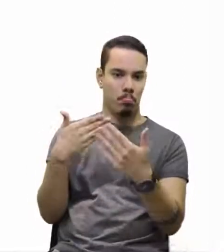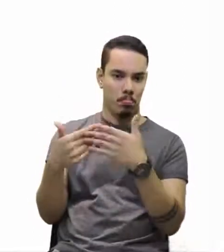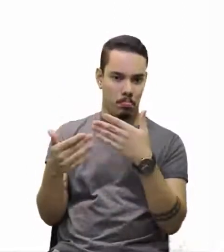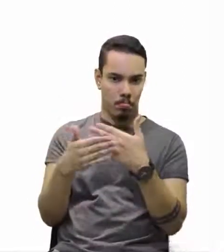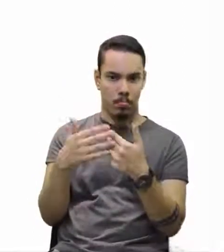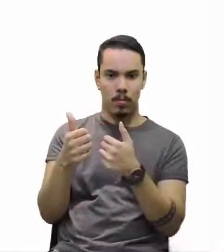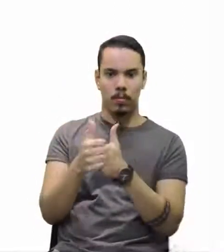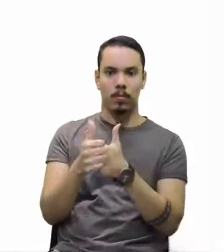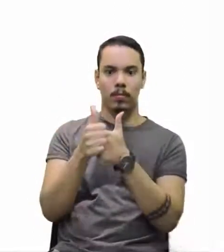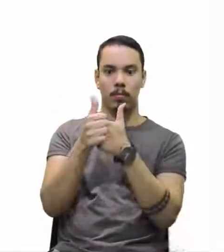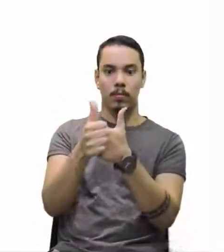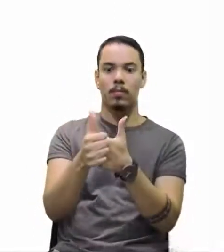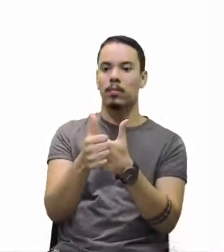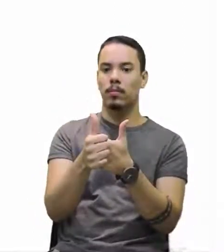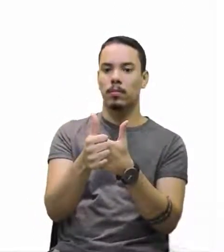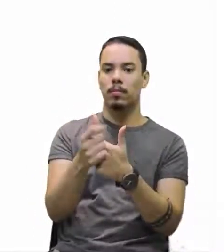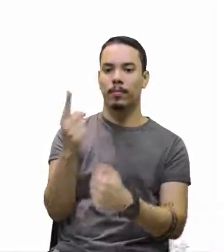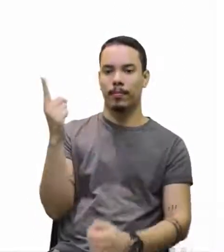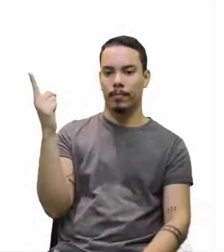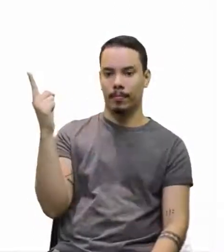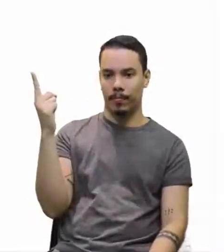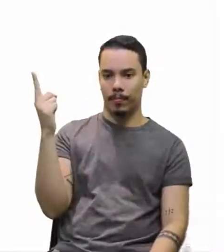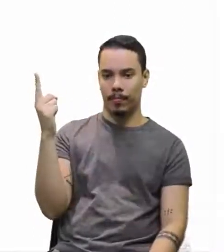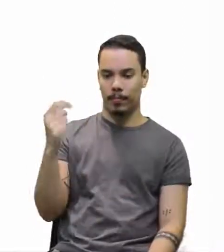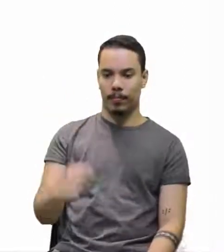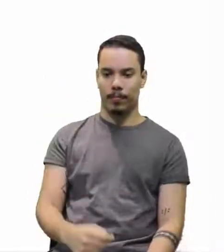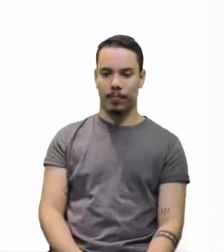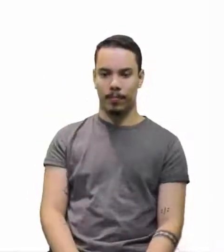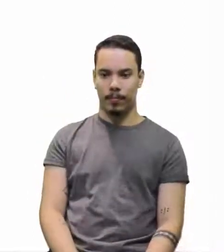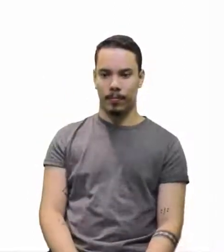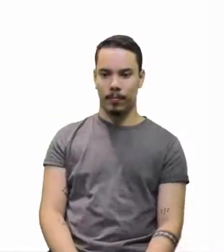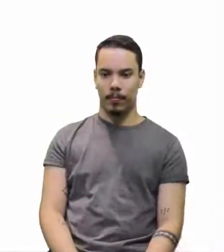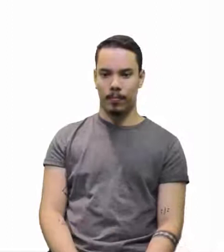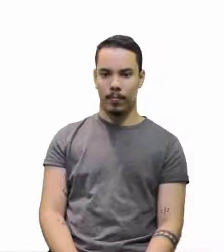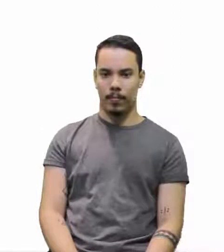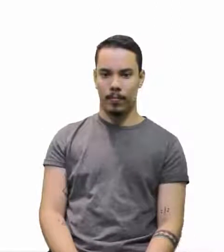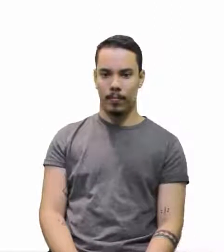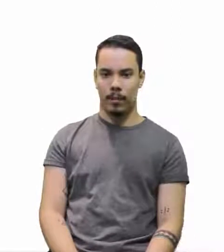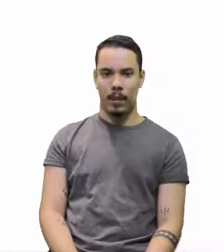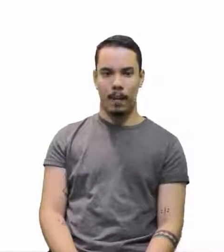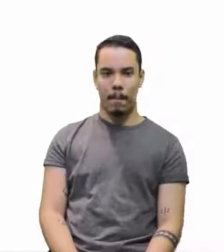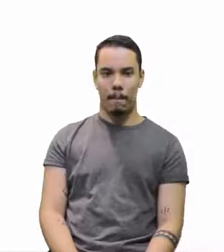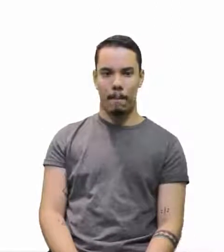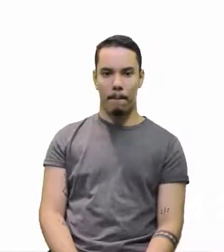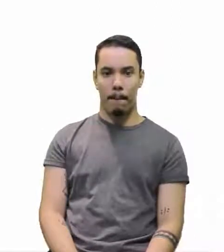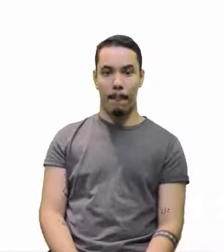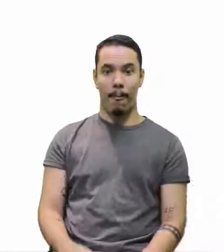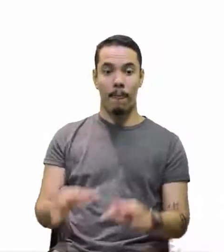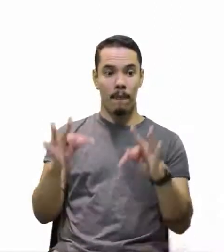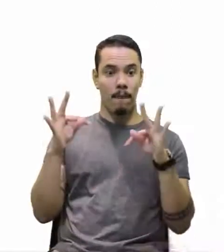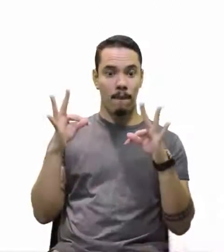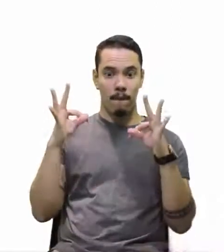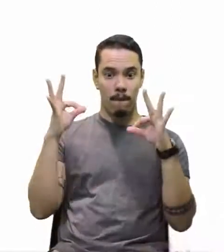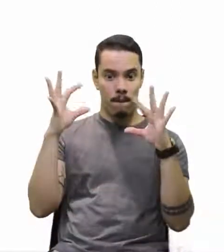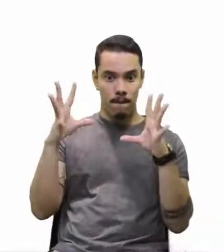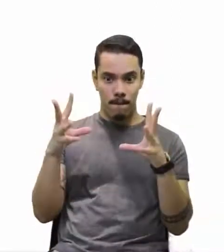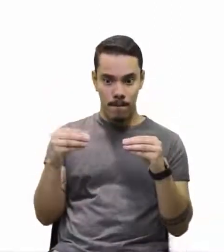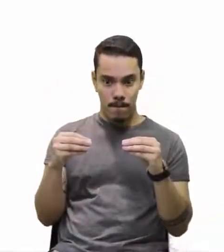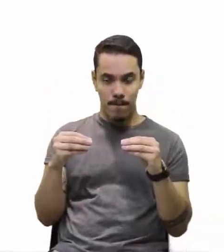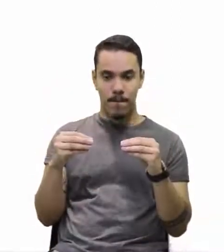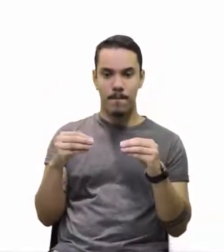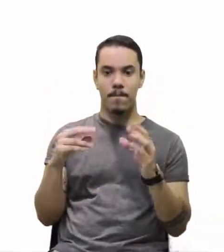De acordo com a seguinte expressão. Aí, ó. Olha bem, tudo isso é